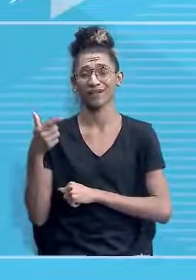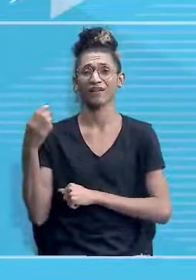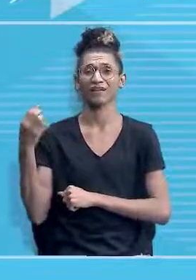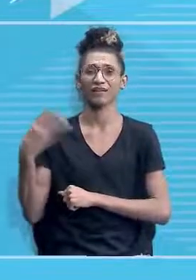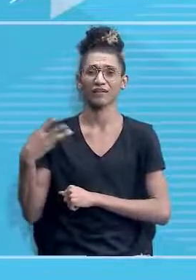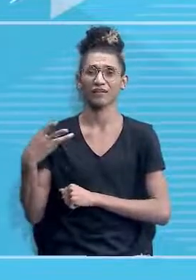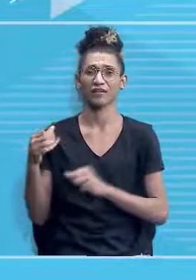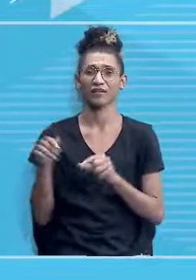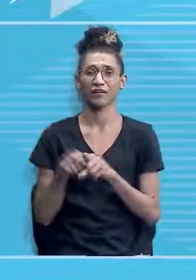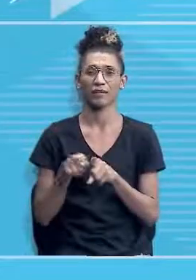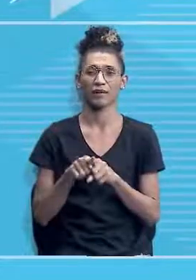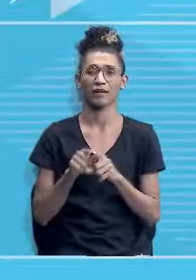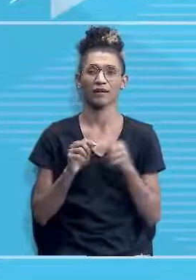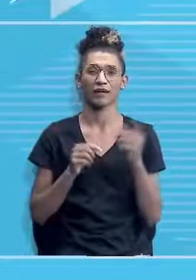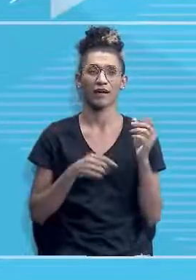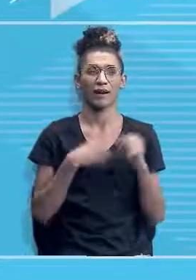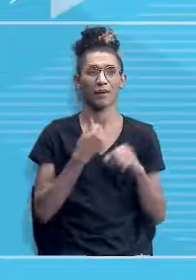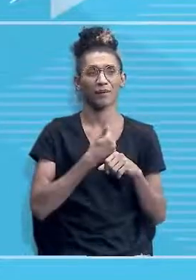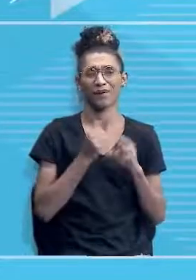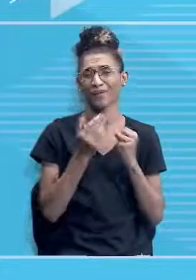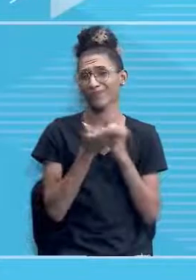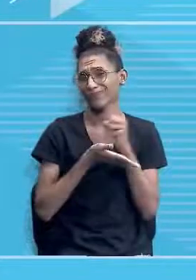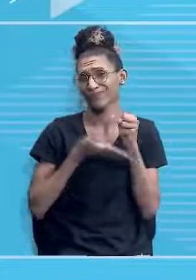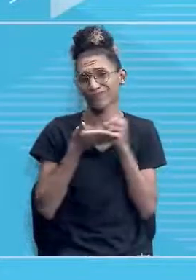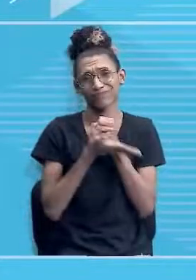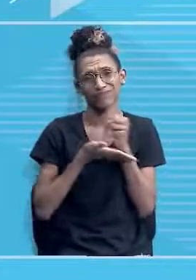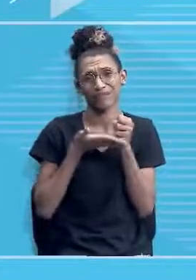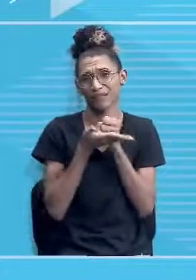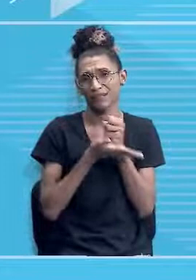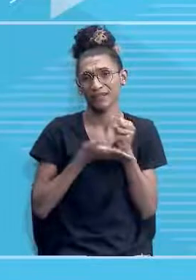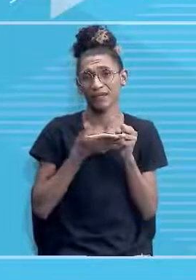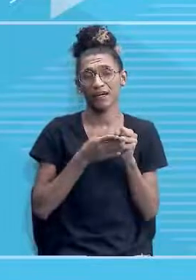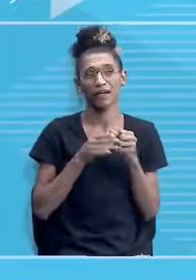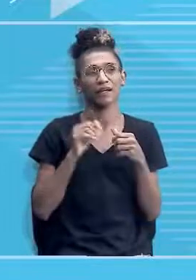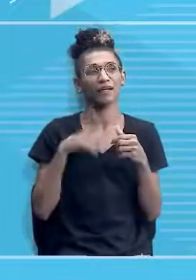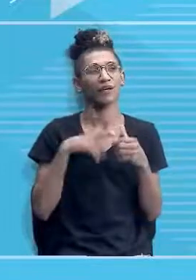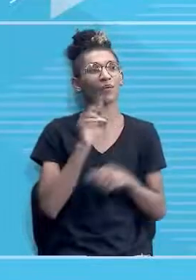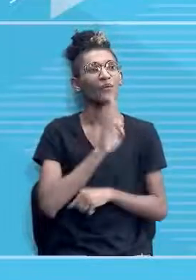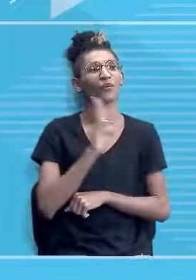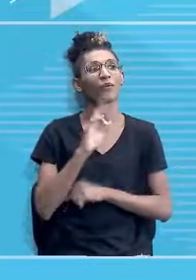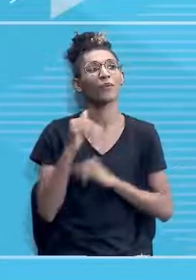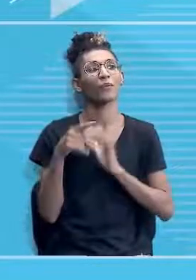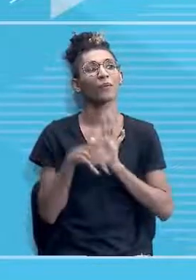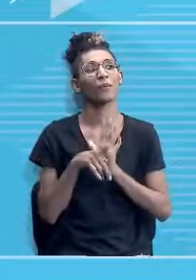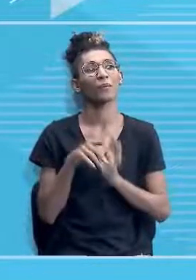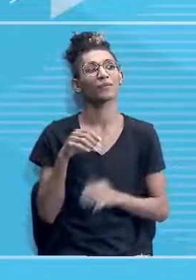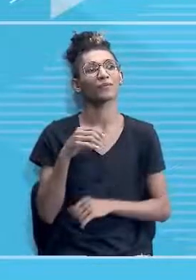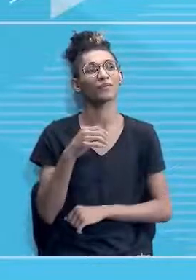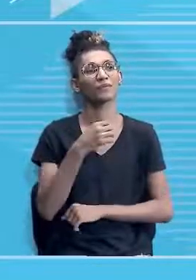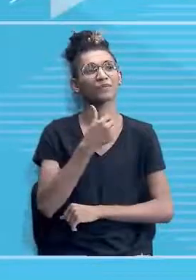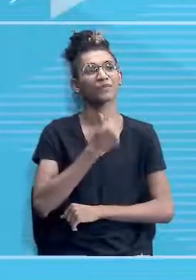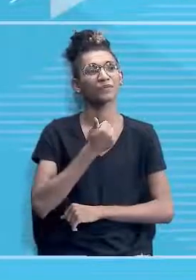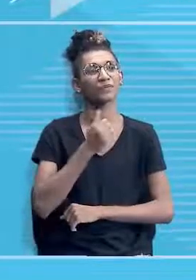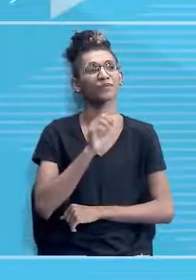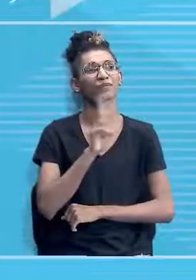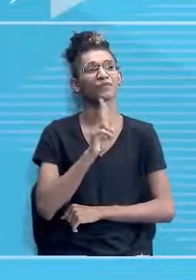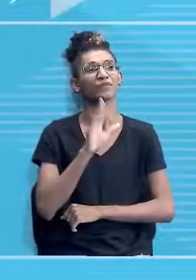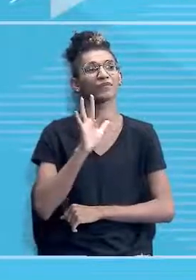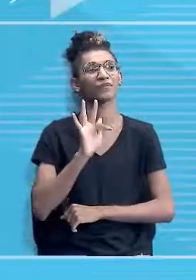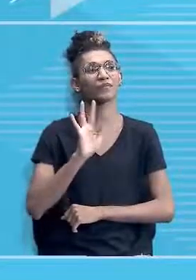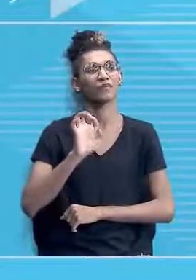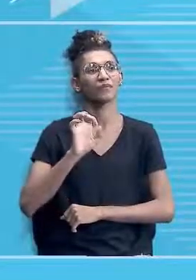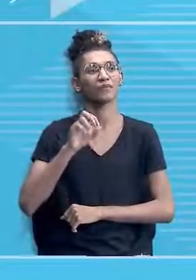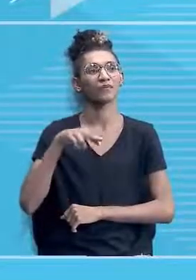tá eu coloquei até o nome delas aqui né olha aí a Amina primária a fenilamina né